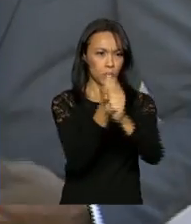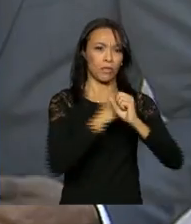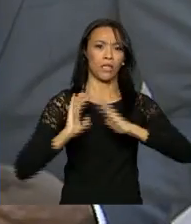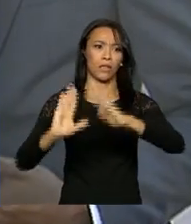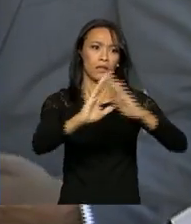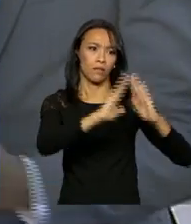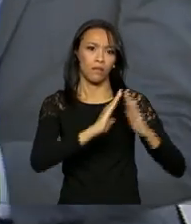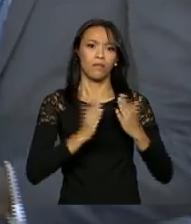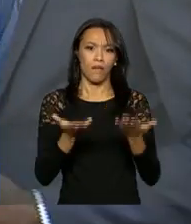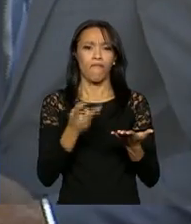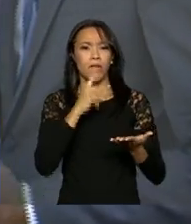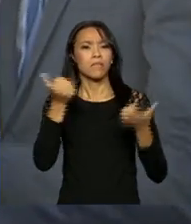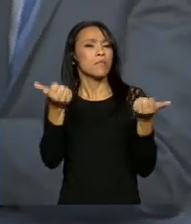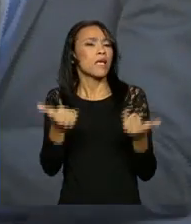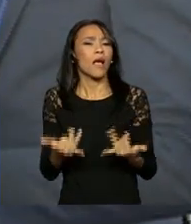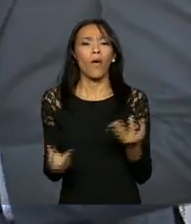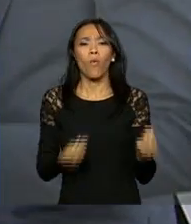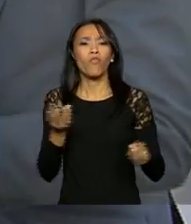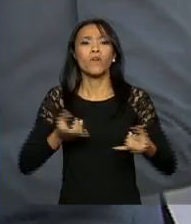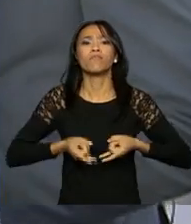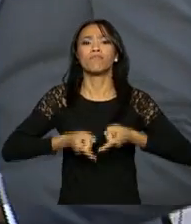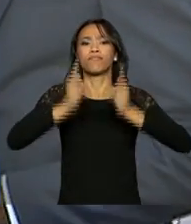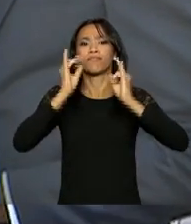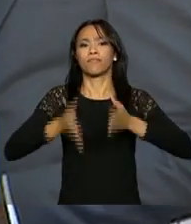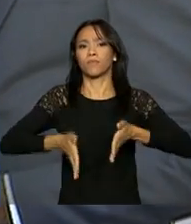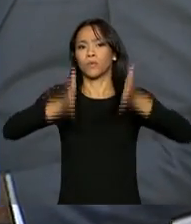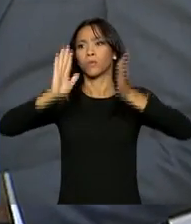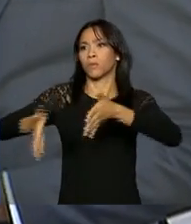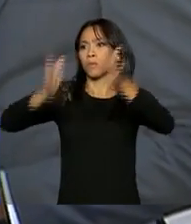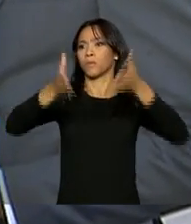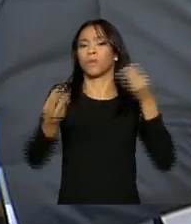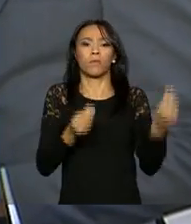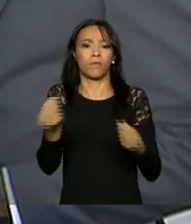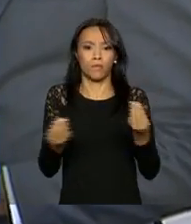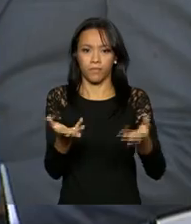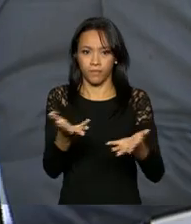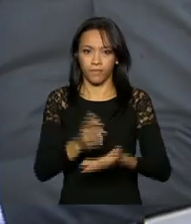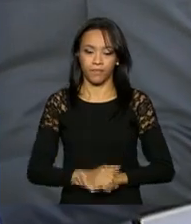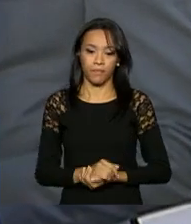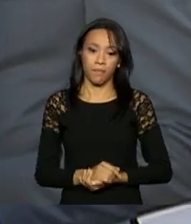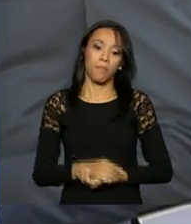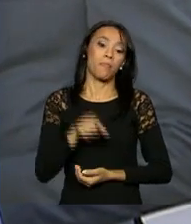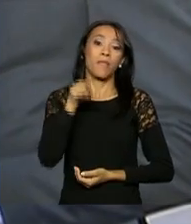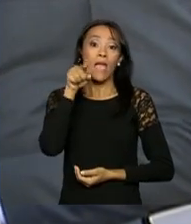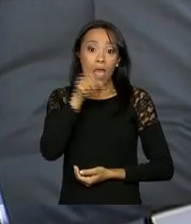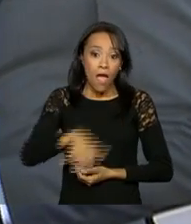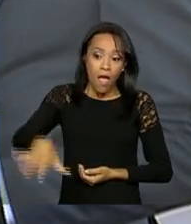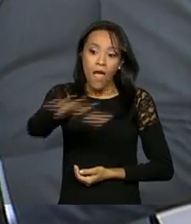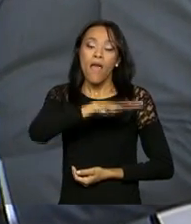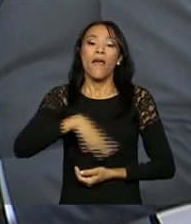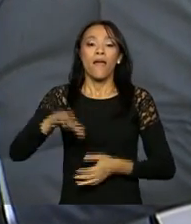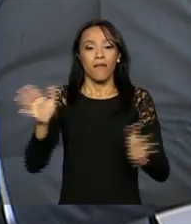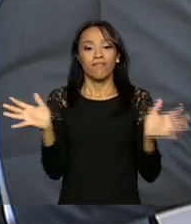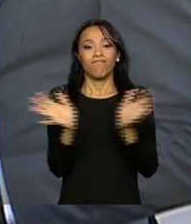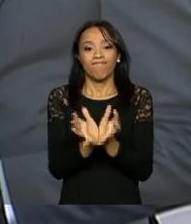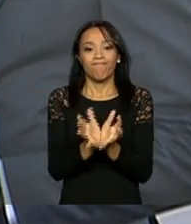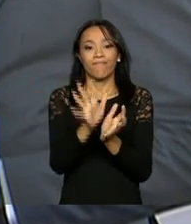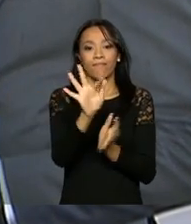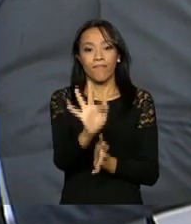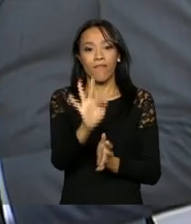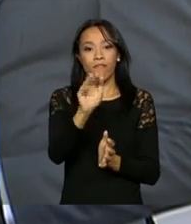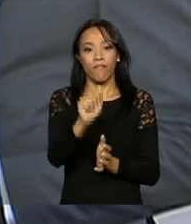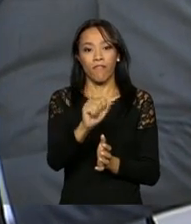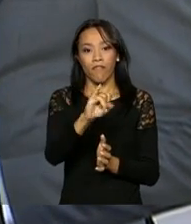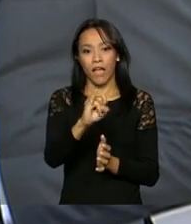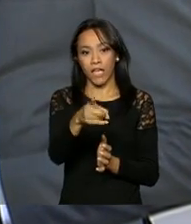pouquinho sobre esses apartamentos. Diretor, como é que são esses apartamentos? Bom, o empreendimento é um empreendimento de faixa 1,